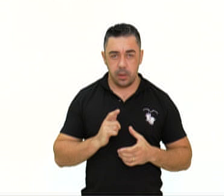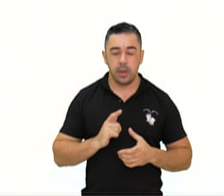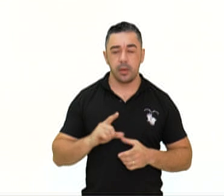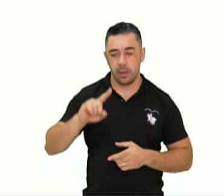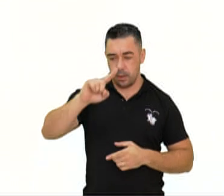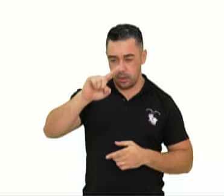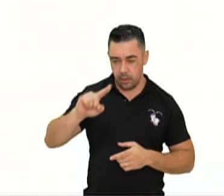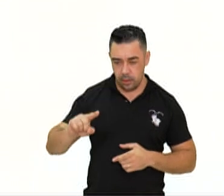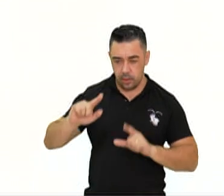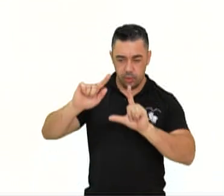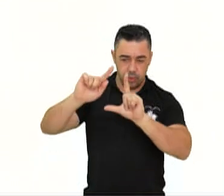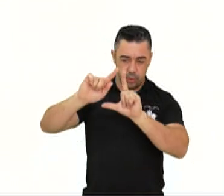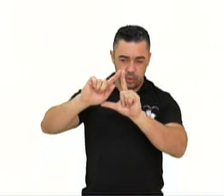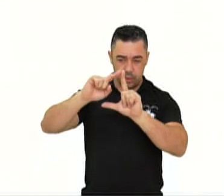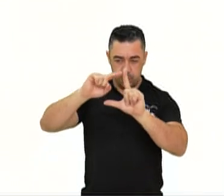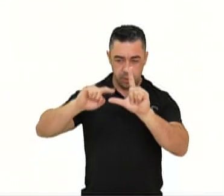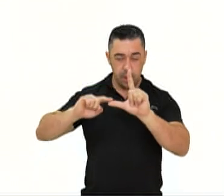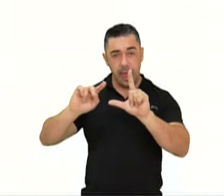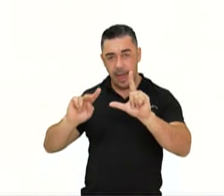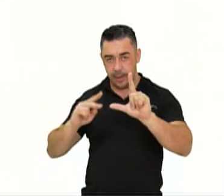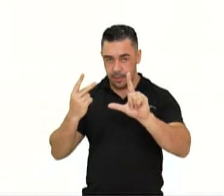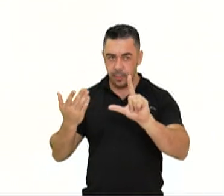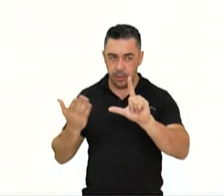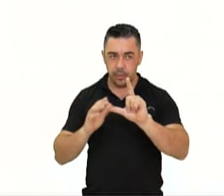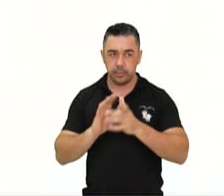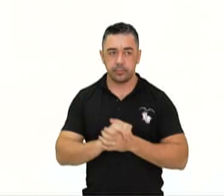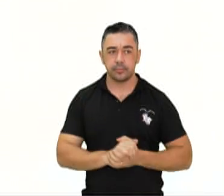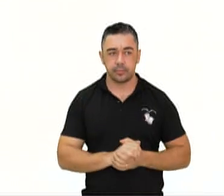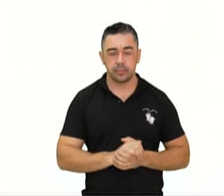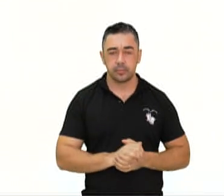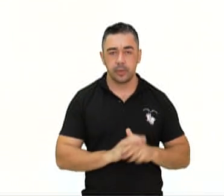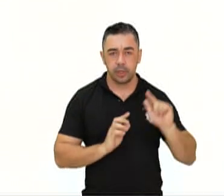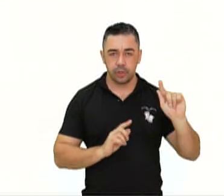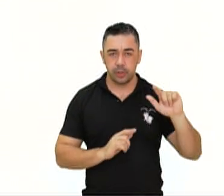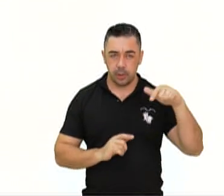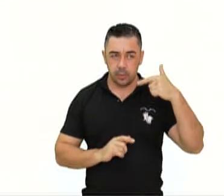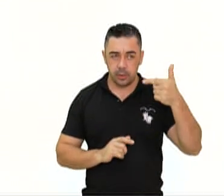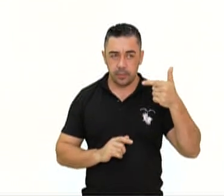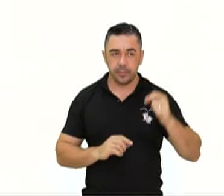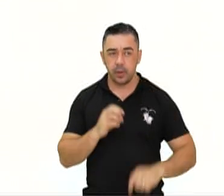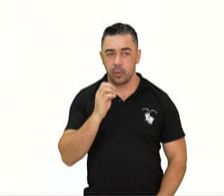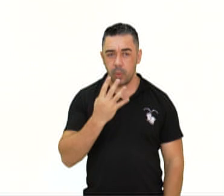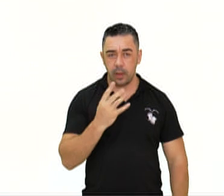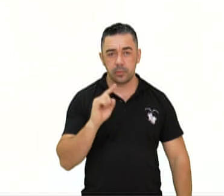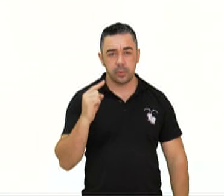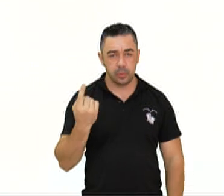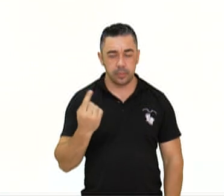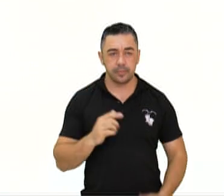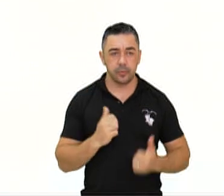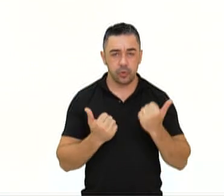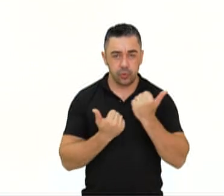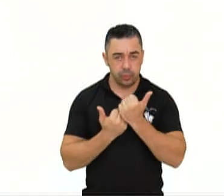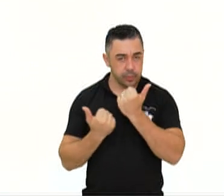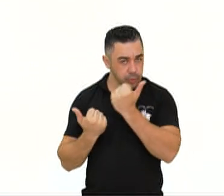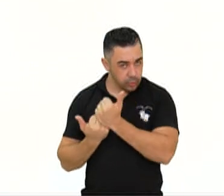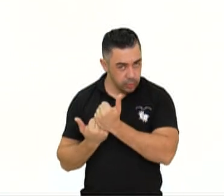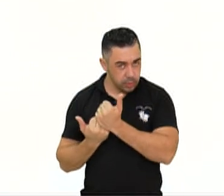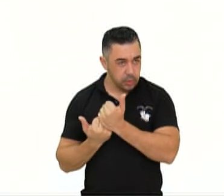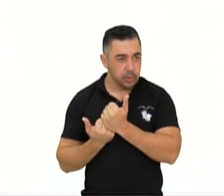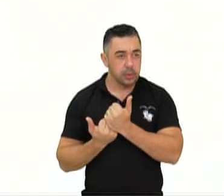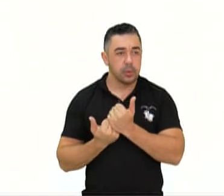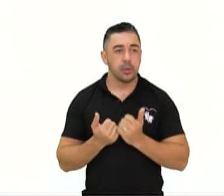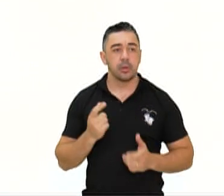hipotenusa, geratriz, é uma hipotenusa só, tá? E dois catetos, 4 e 1. Substituindo no